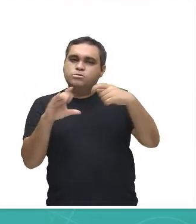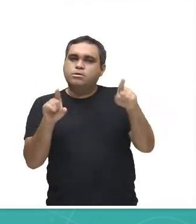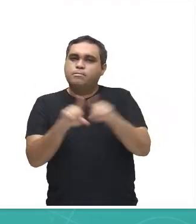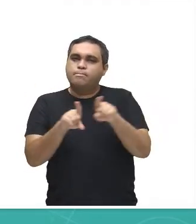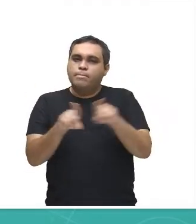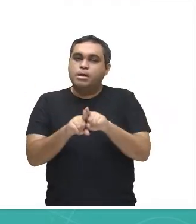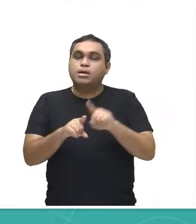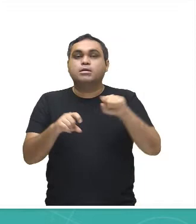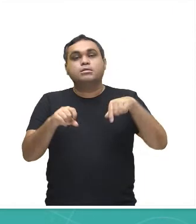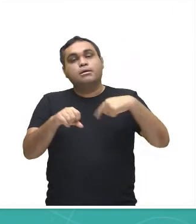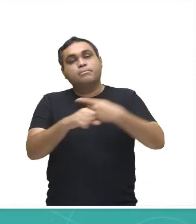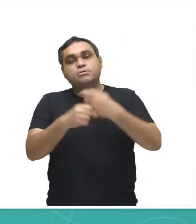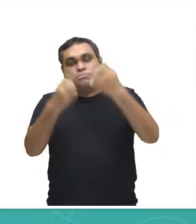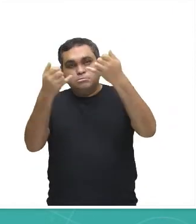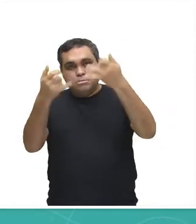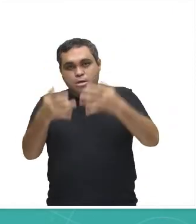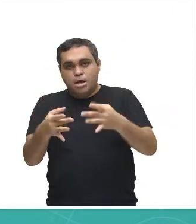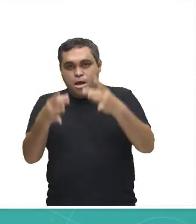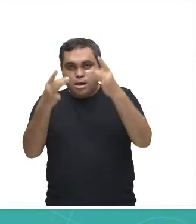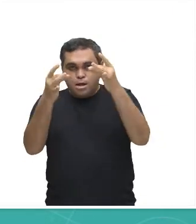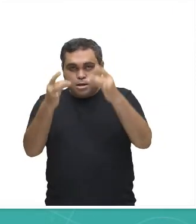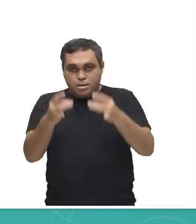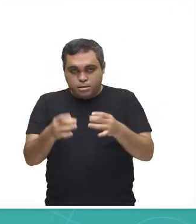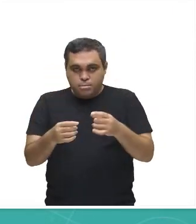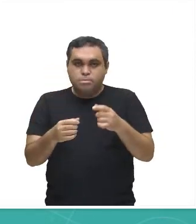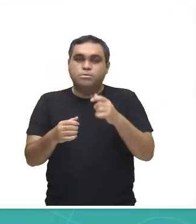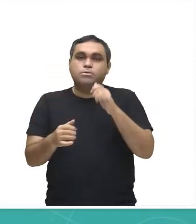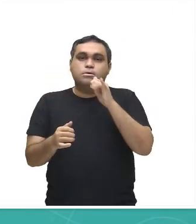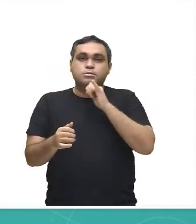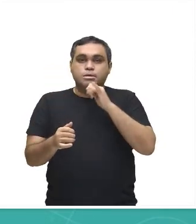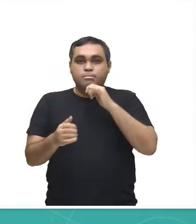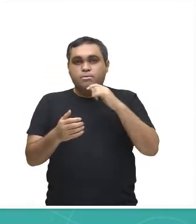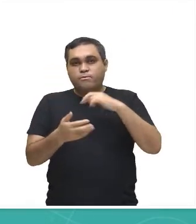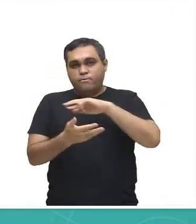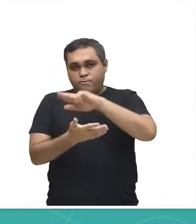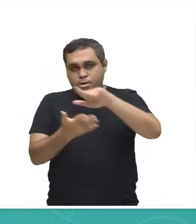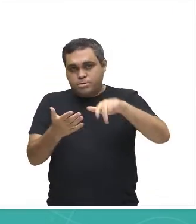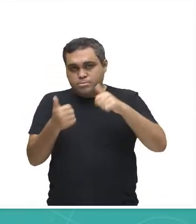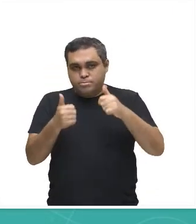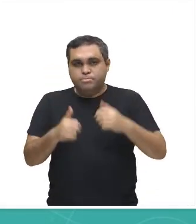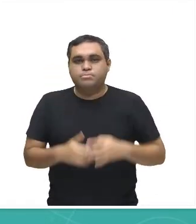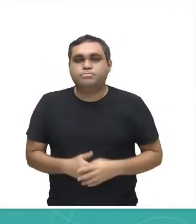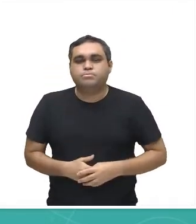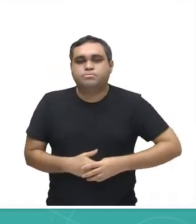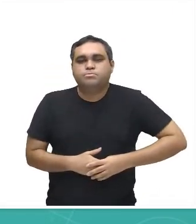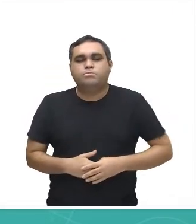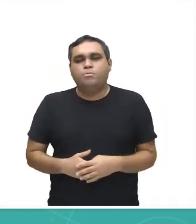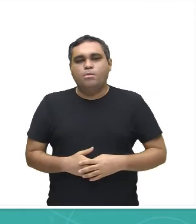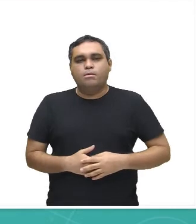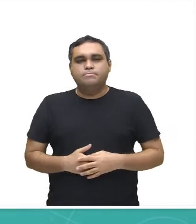vou explicar uma por uma com vários exemplos. Let's go!